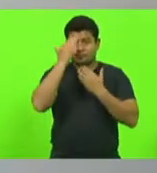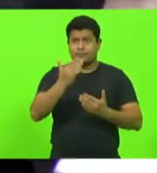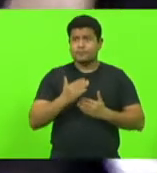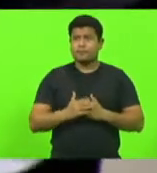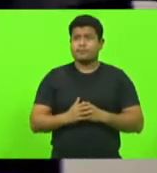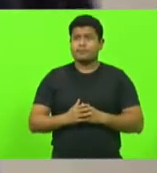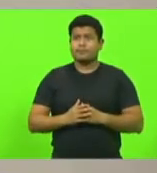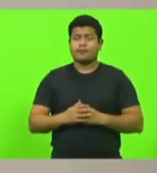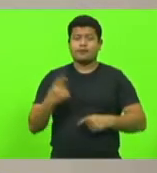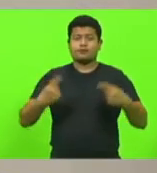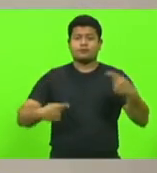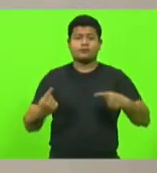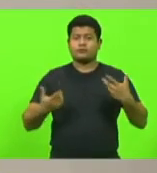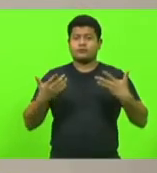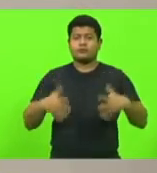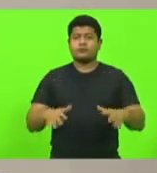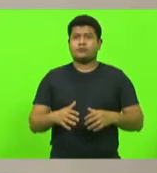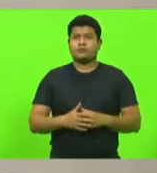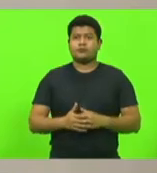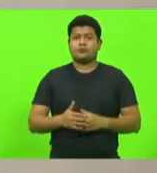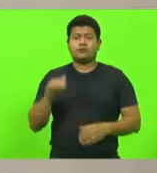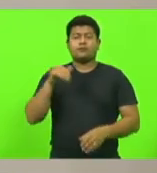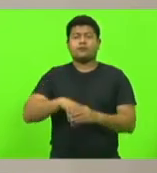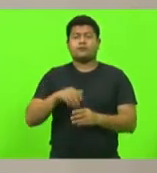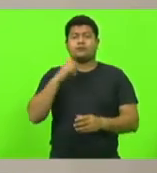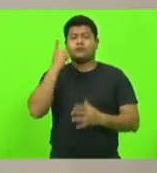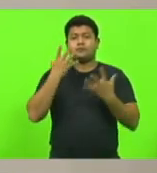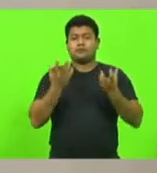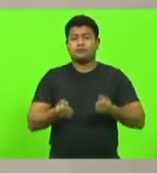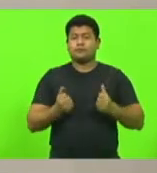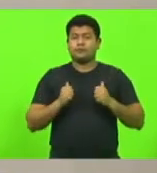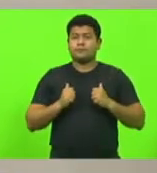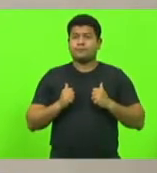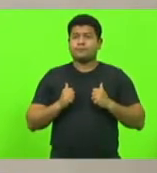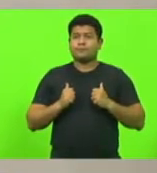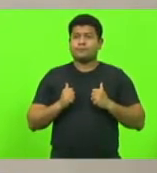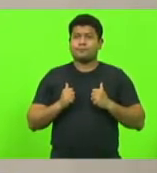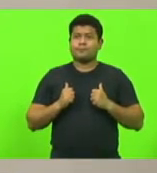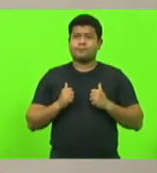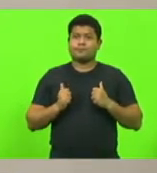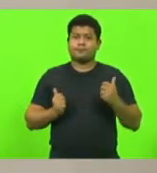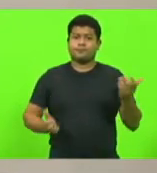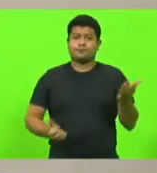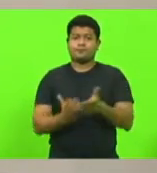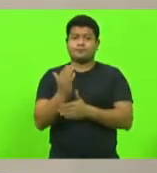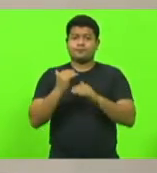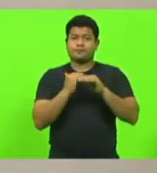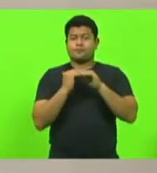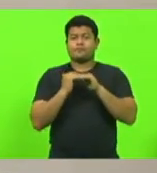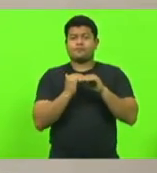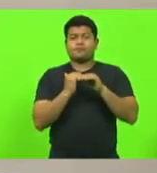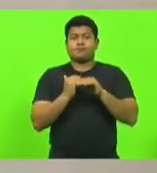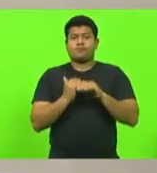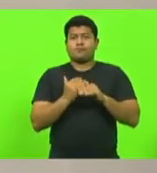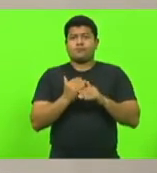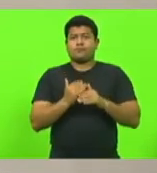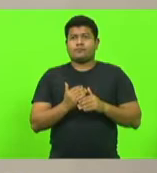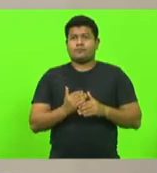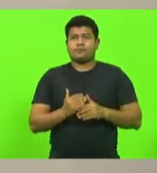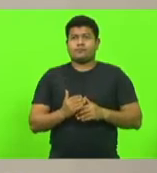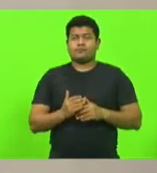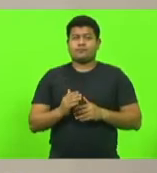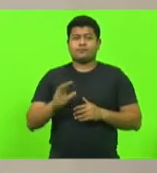Não havendo mais quem queira discutir, em votação, deputados que aprovam, permaneçam como se encontra. Aprovado por unanimidade. Pela ordem,